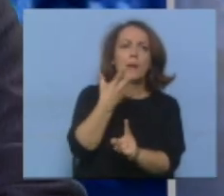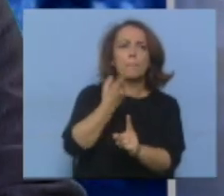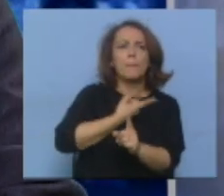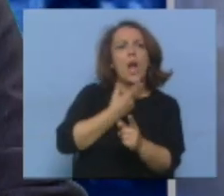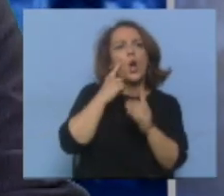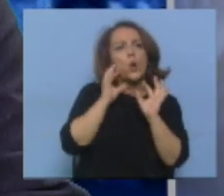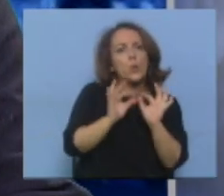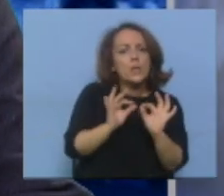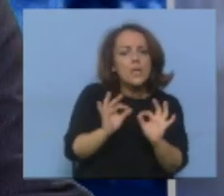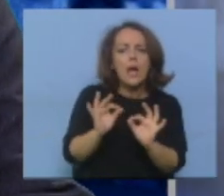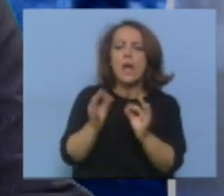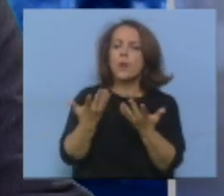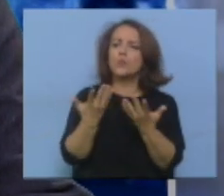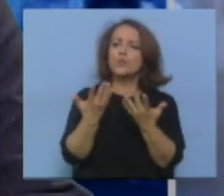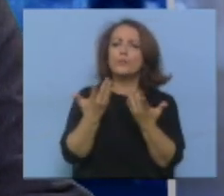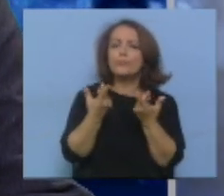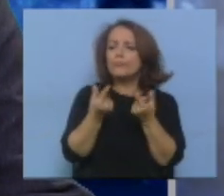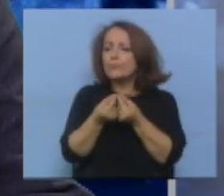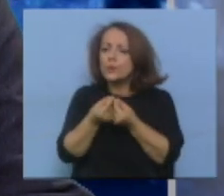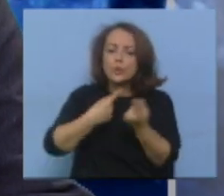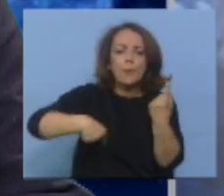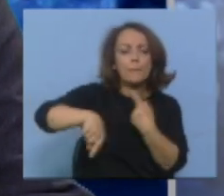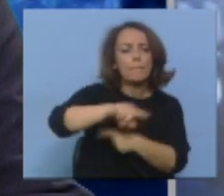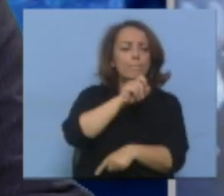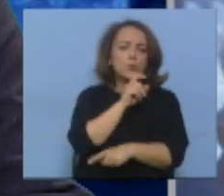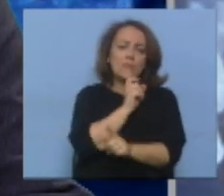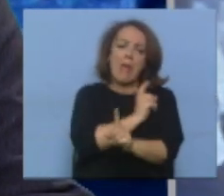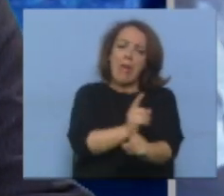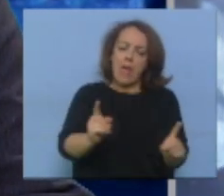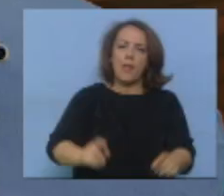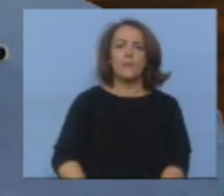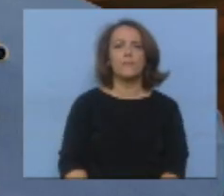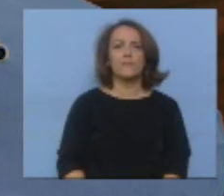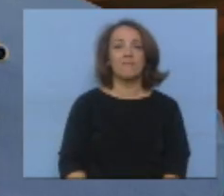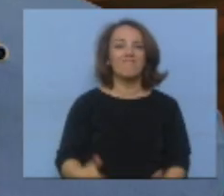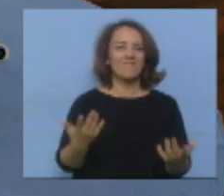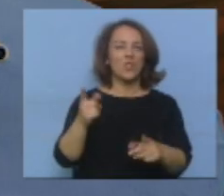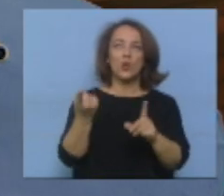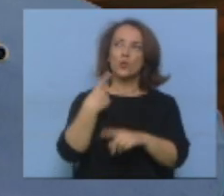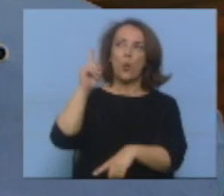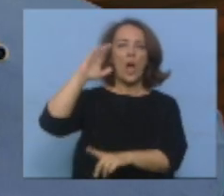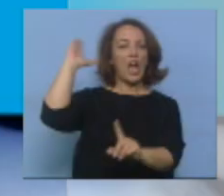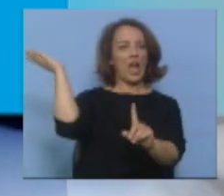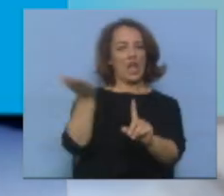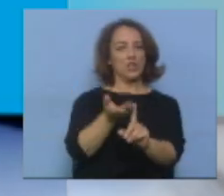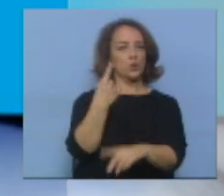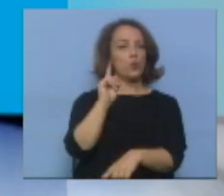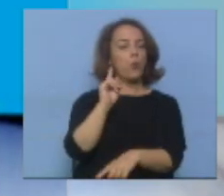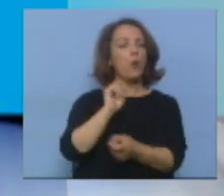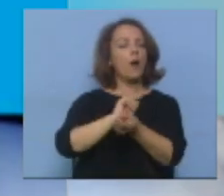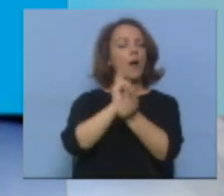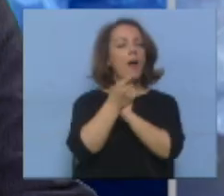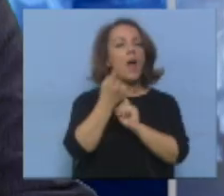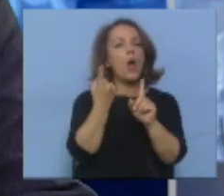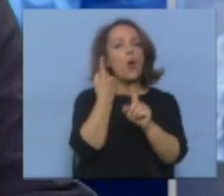com toda a proximidade que me é possível. Portanto, não se trata de um castigo, mas sim uma prova, como disse há pouco. É uma